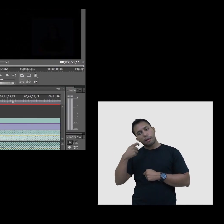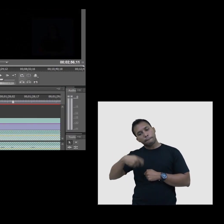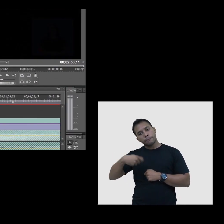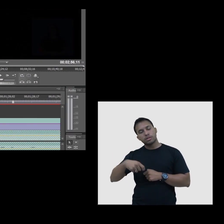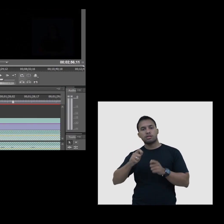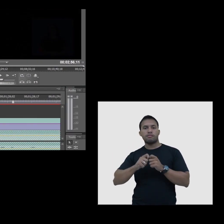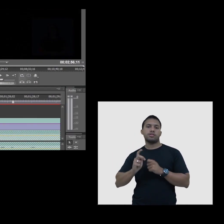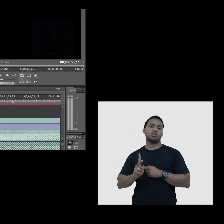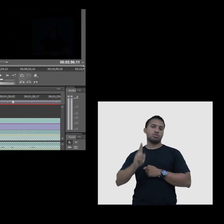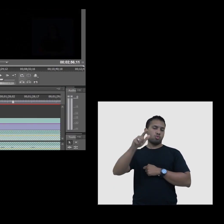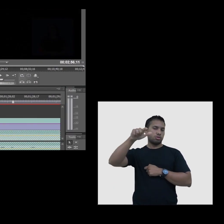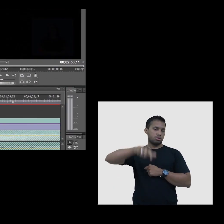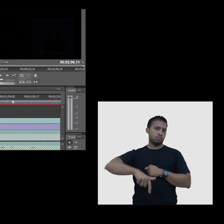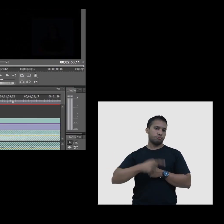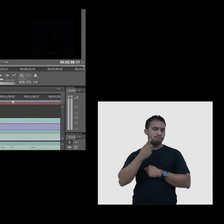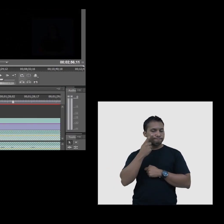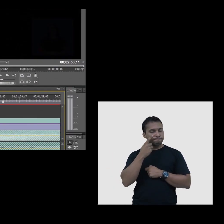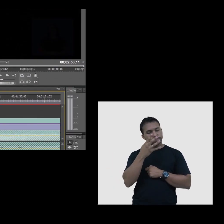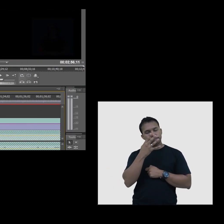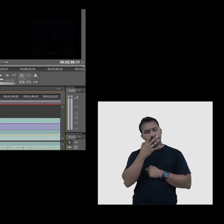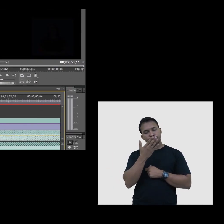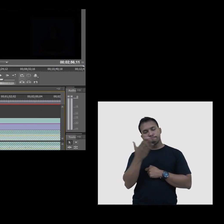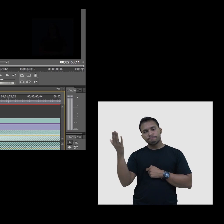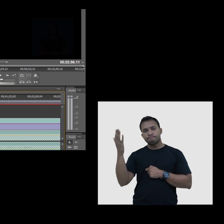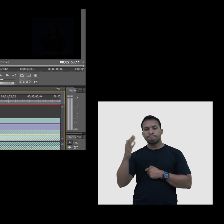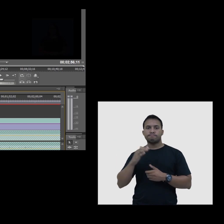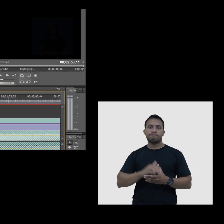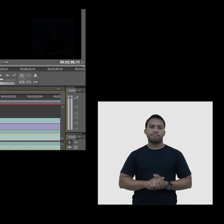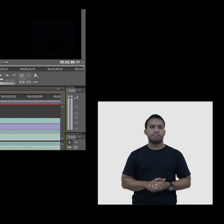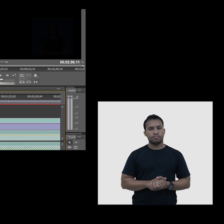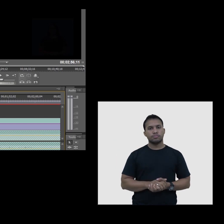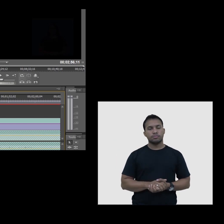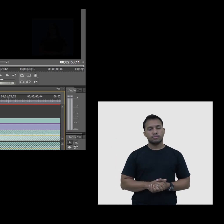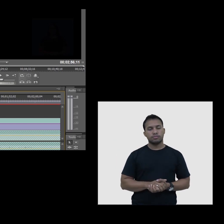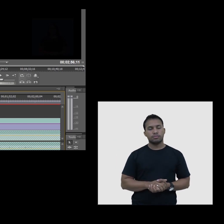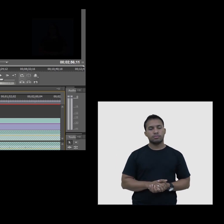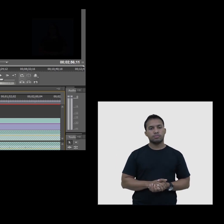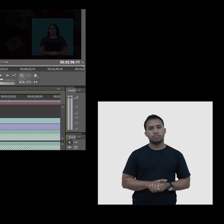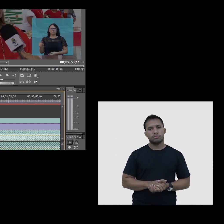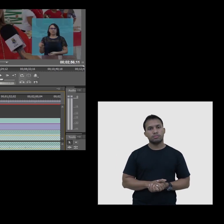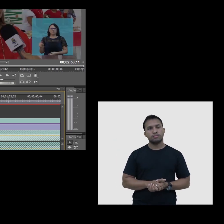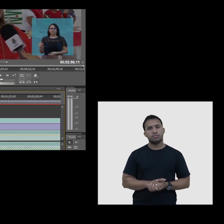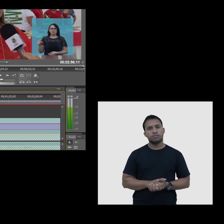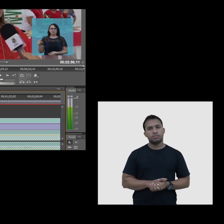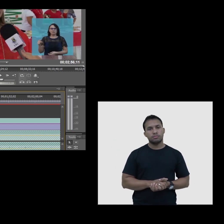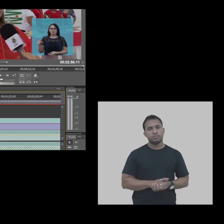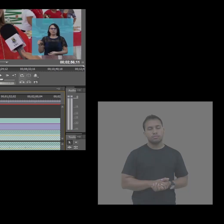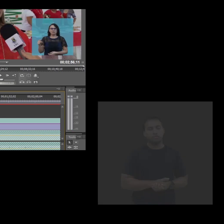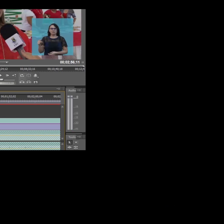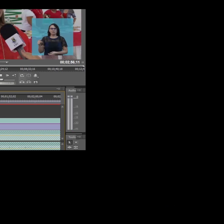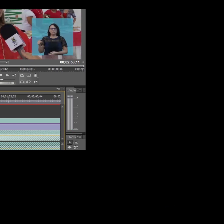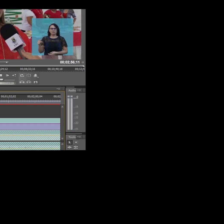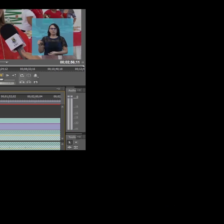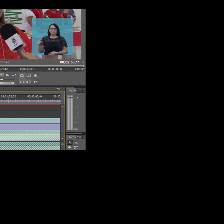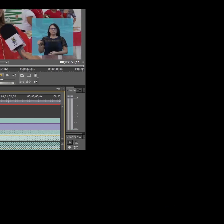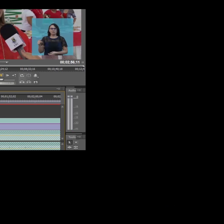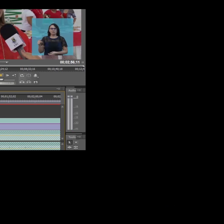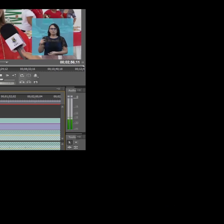vídeo editado. Vamos assistir mais um pouco do vídeo, ver se precisa fazer mais algum corte.